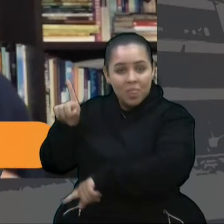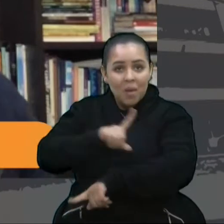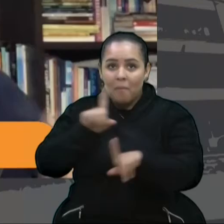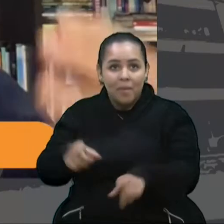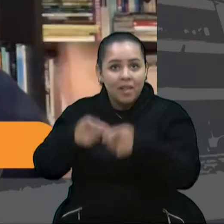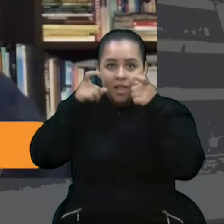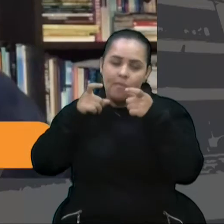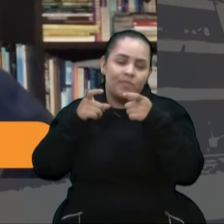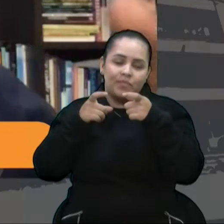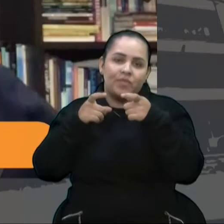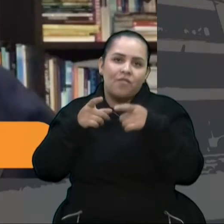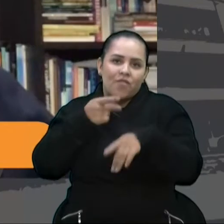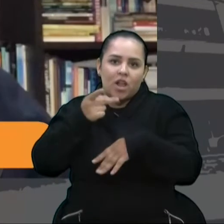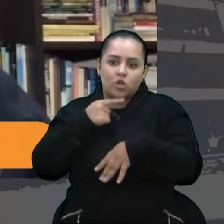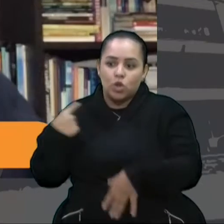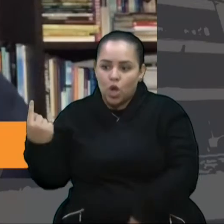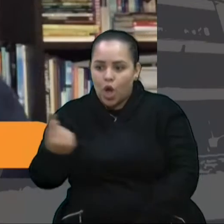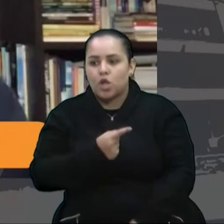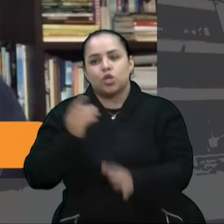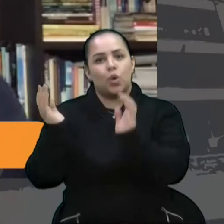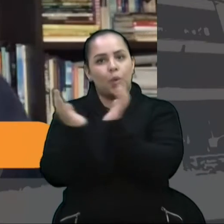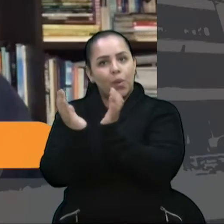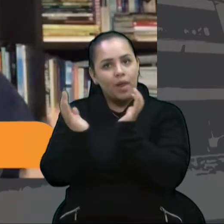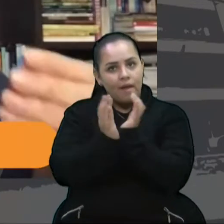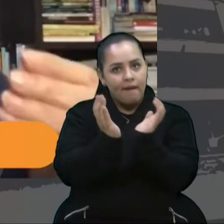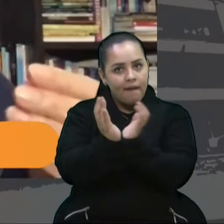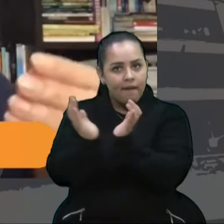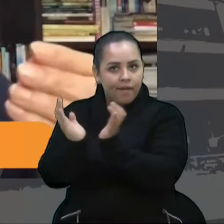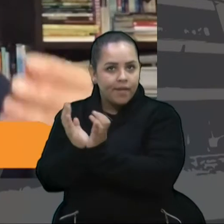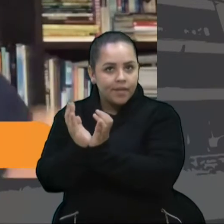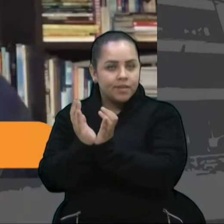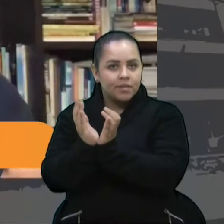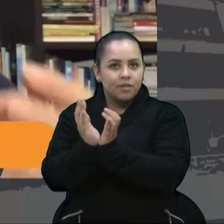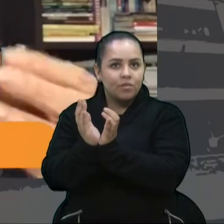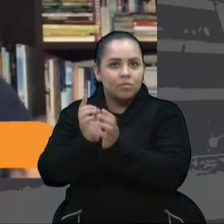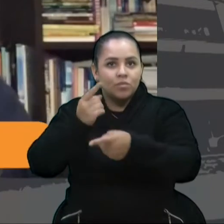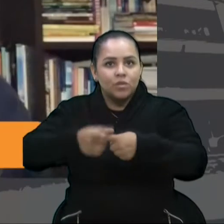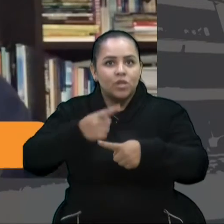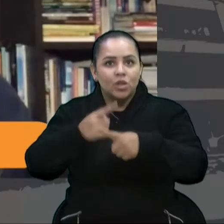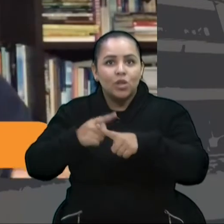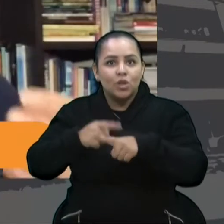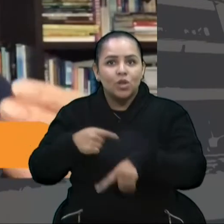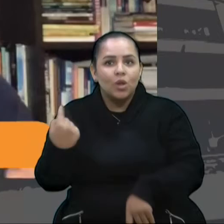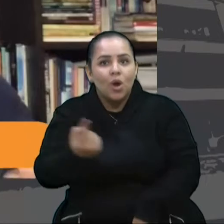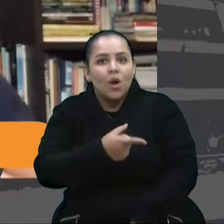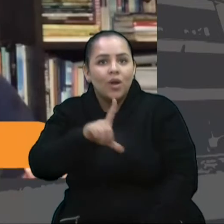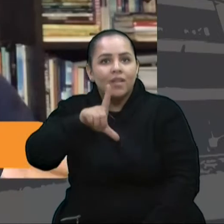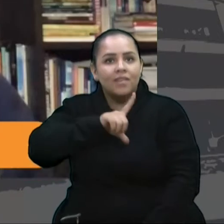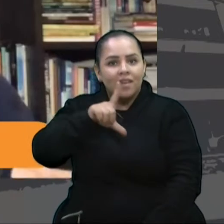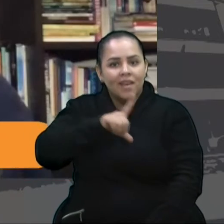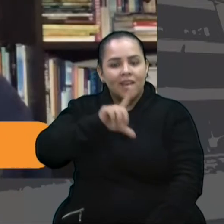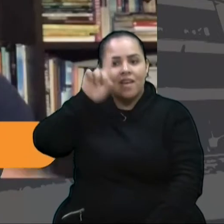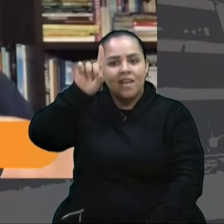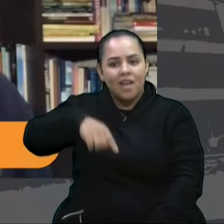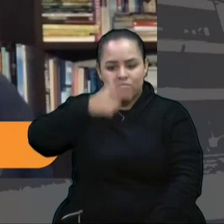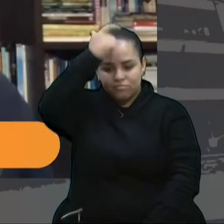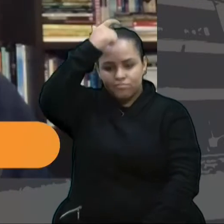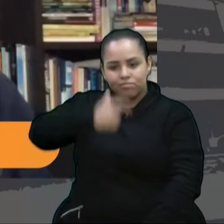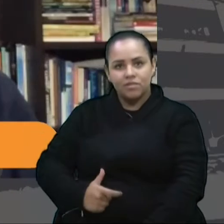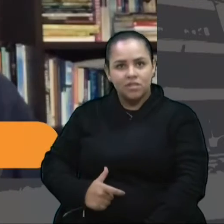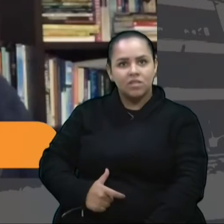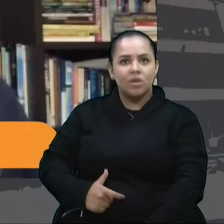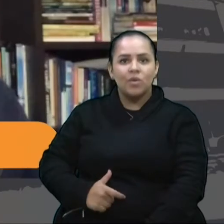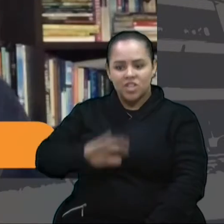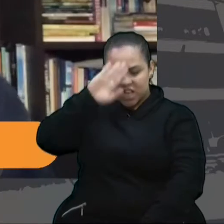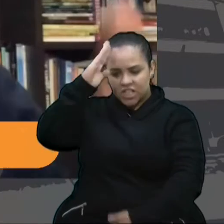que eu digo, nossos colegas, gente, o nosso patrimônio é a credibilidade. Sem ele não temos